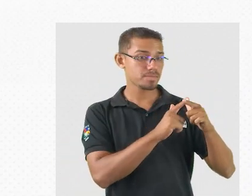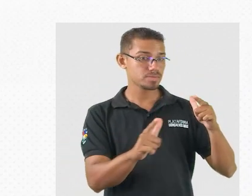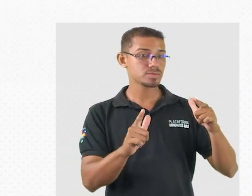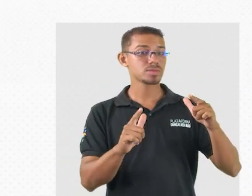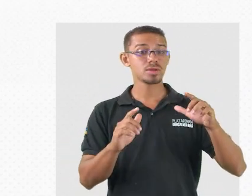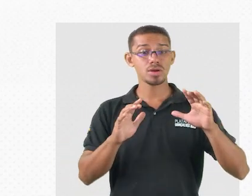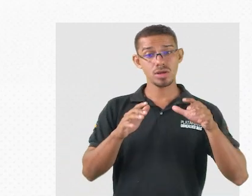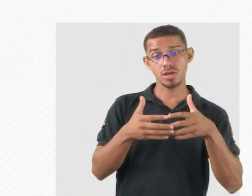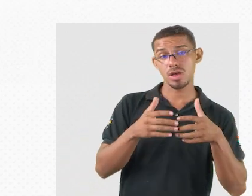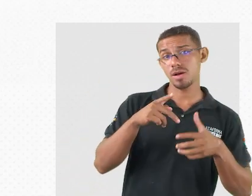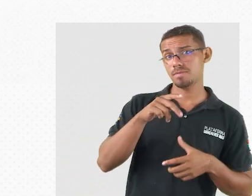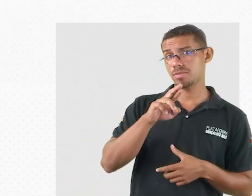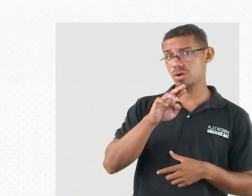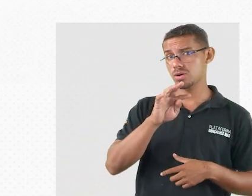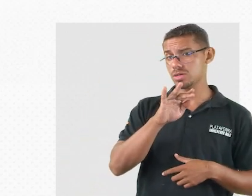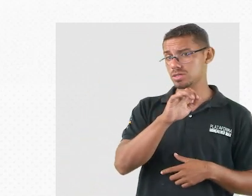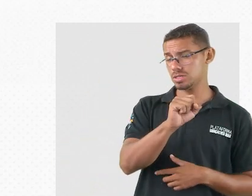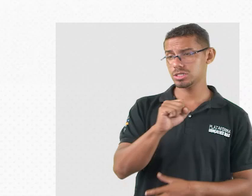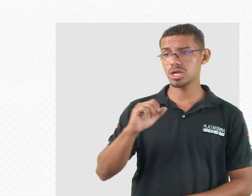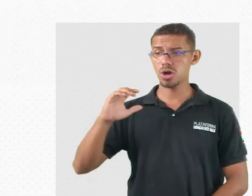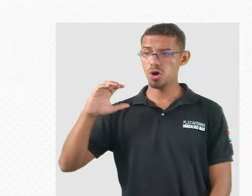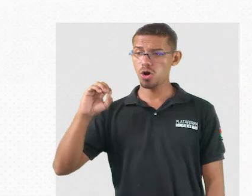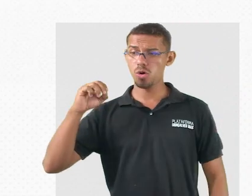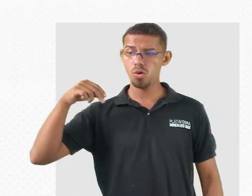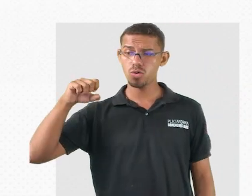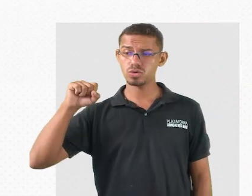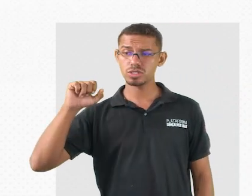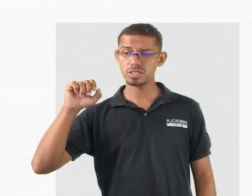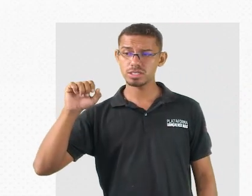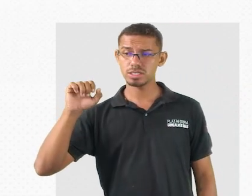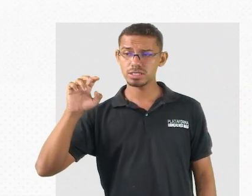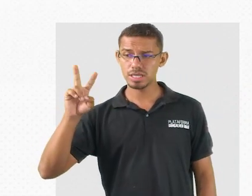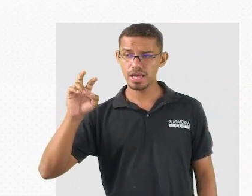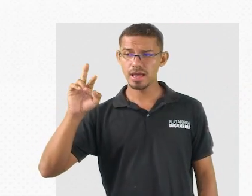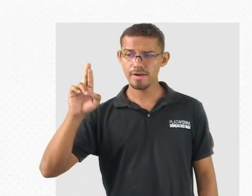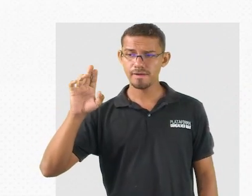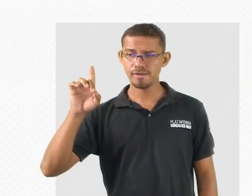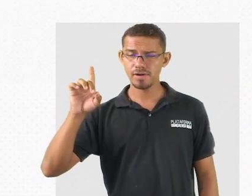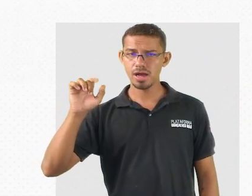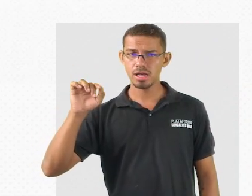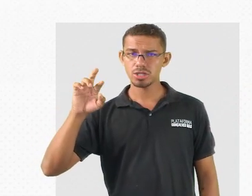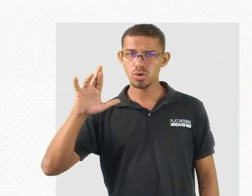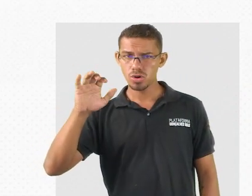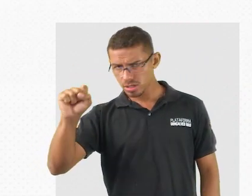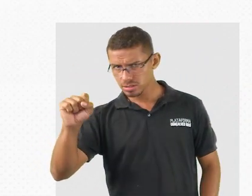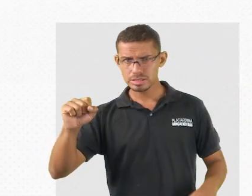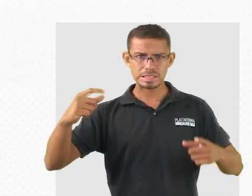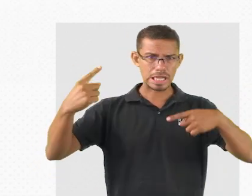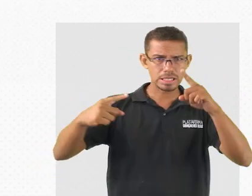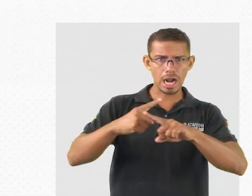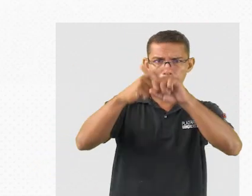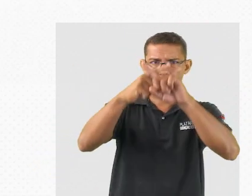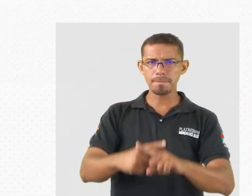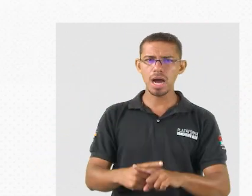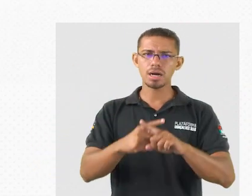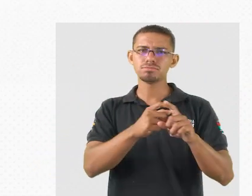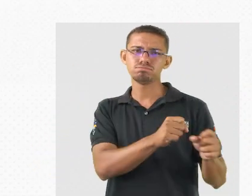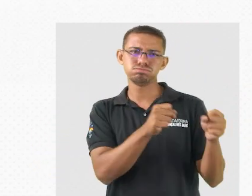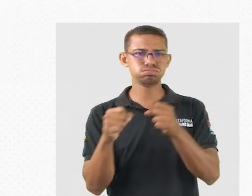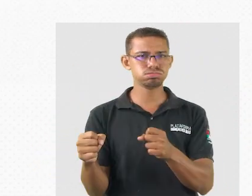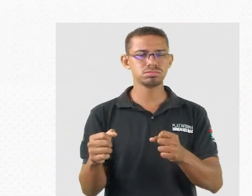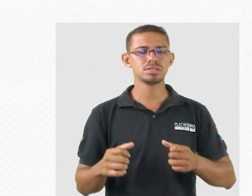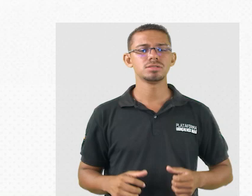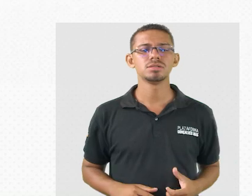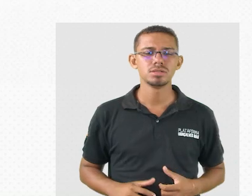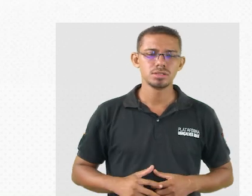os conservadores se degradando ali no poder. Então, isso também, a nível